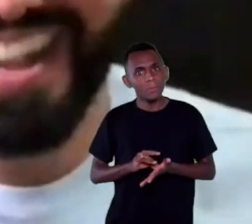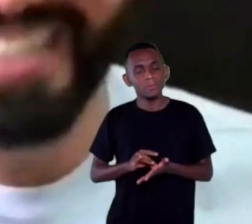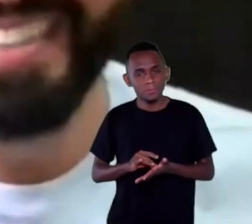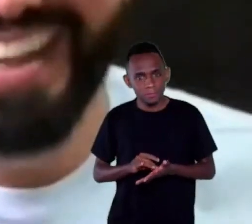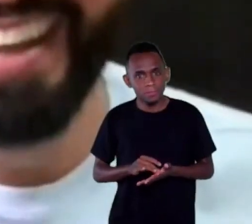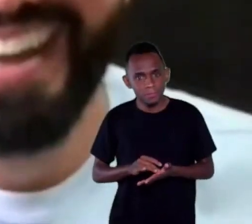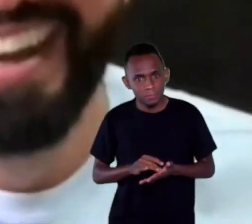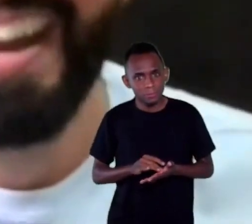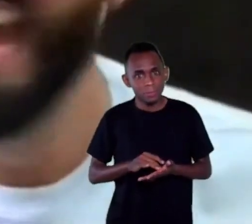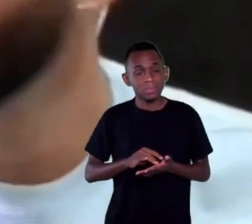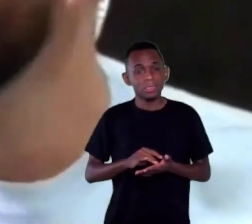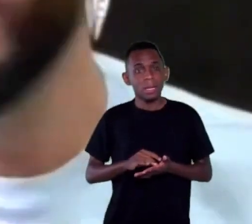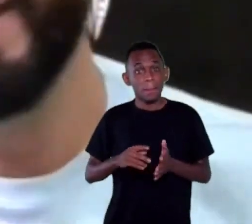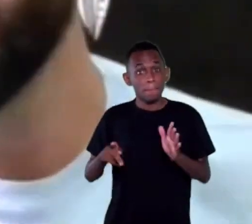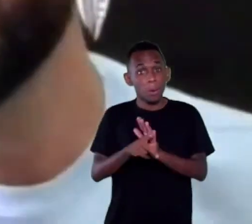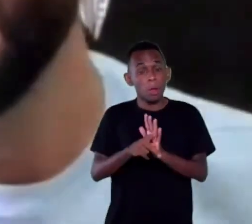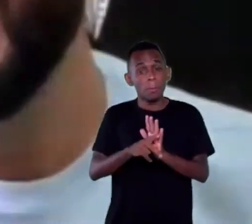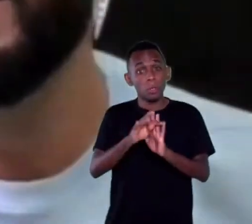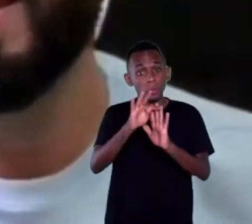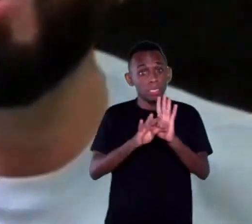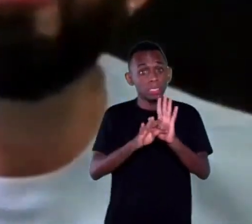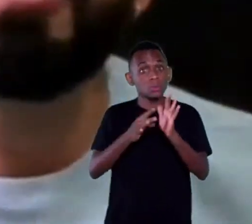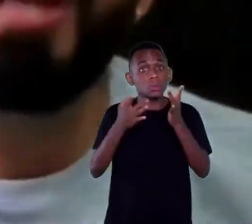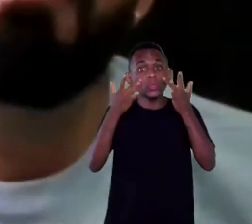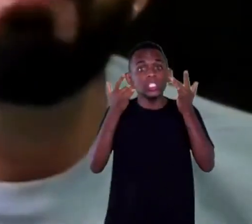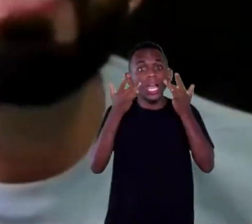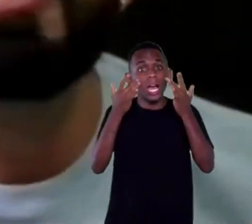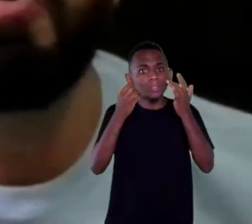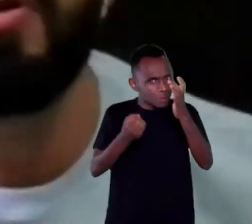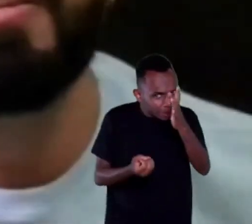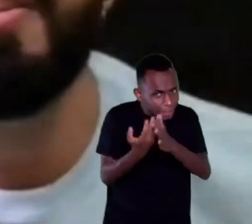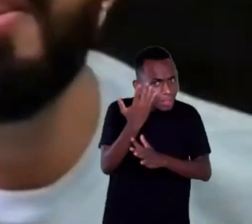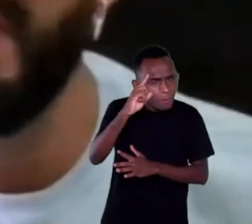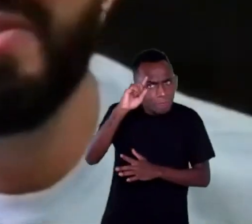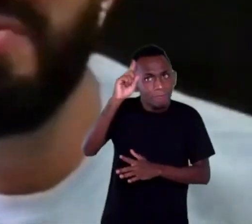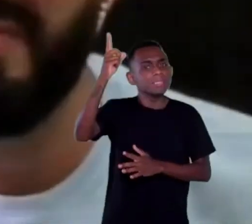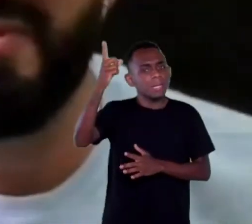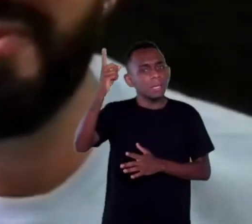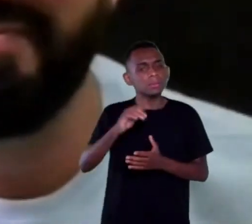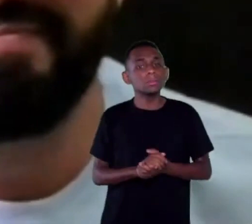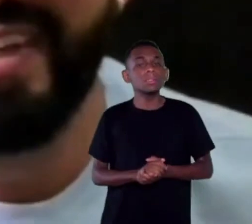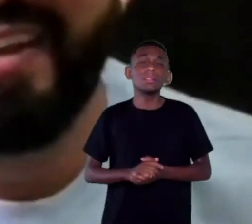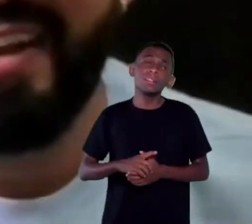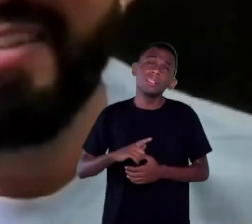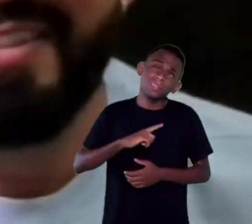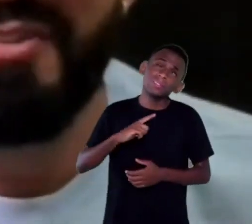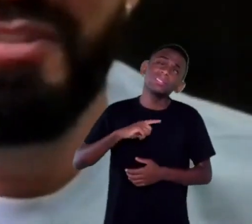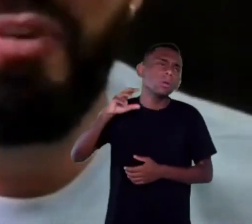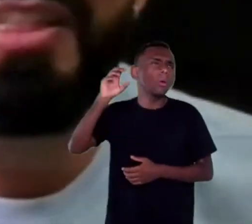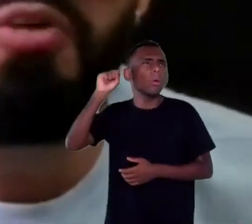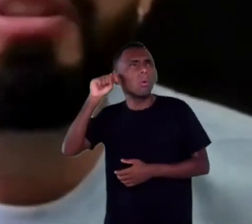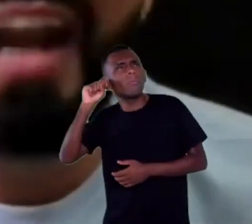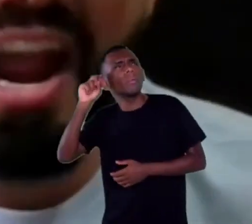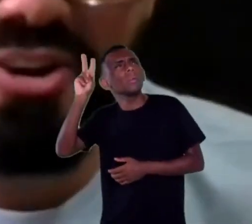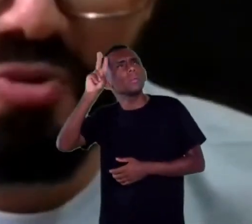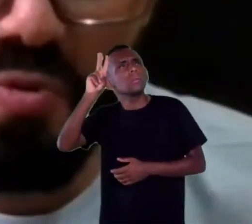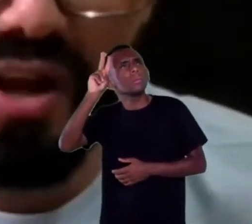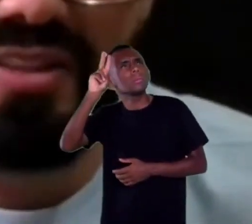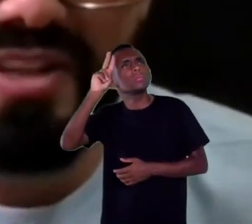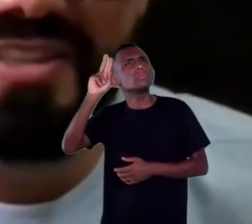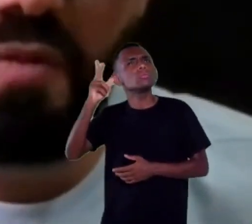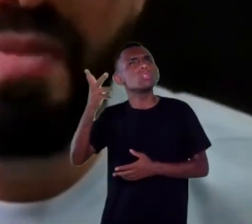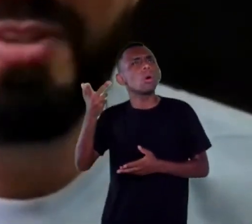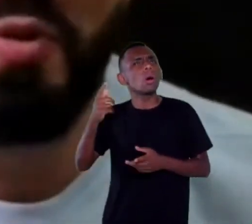A do teatro, né? Não, aquela já vi história disso, mas não, assim, não foi tão